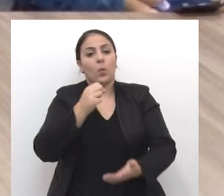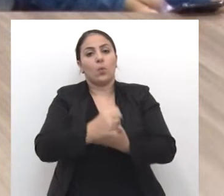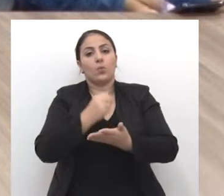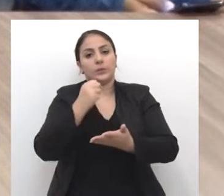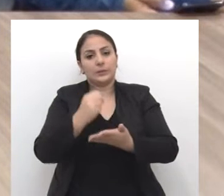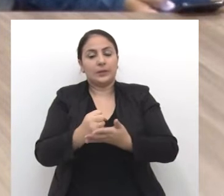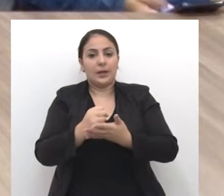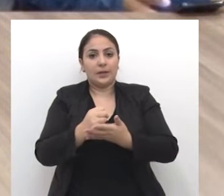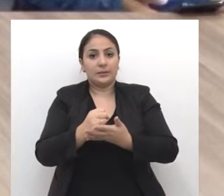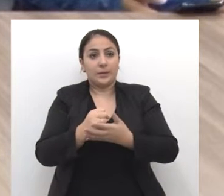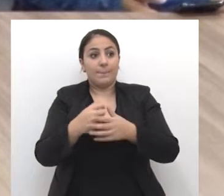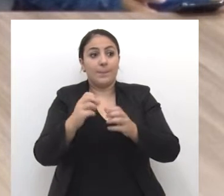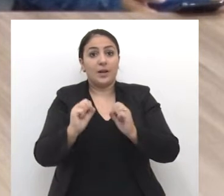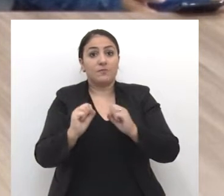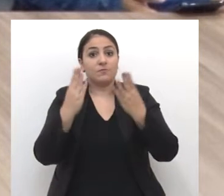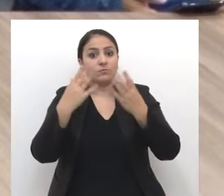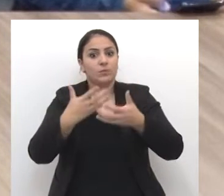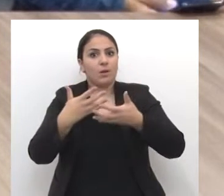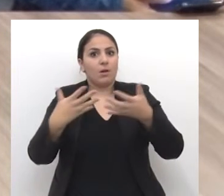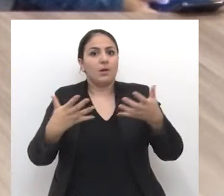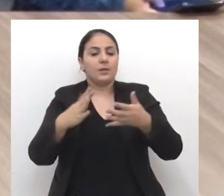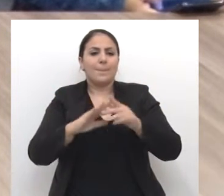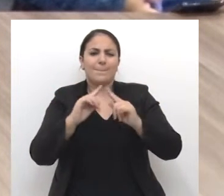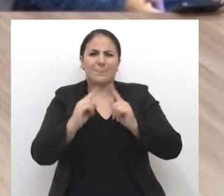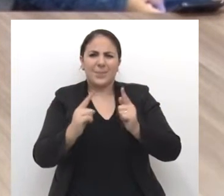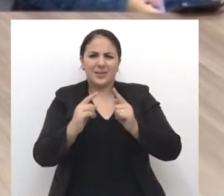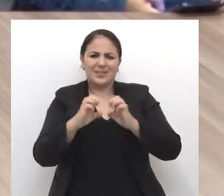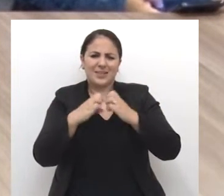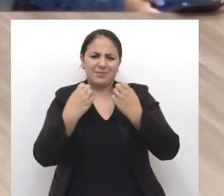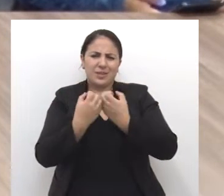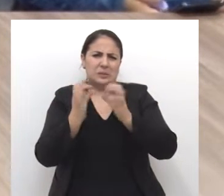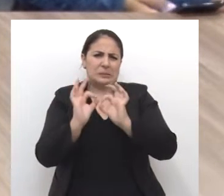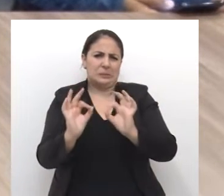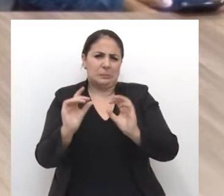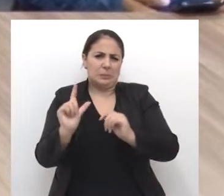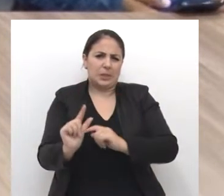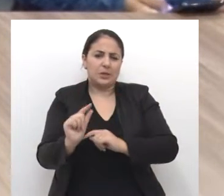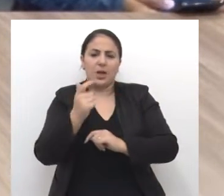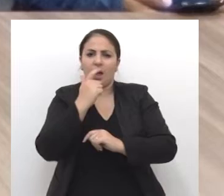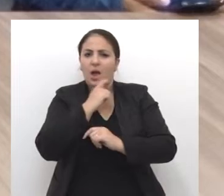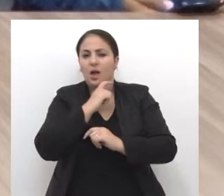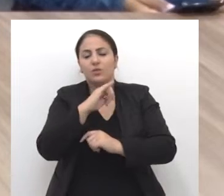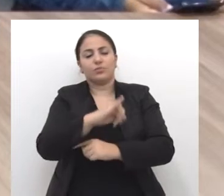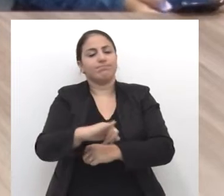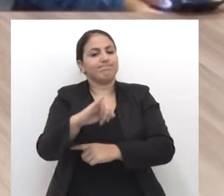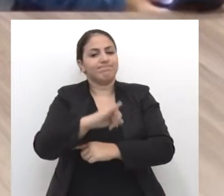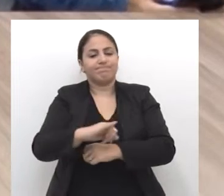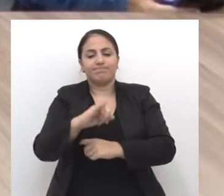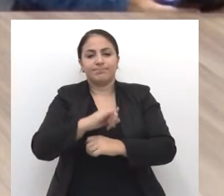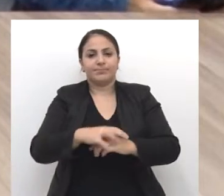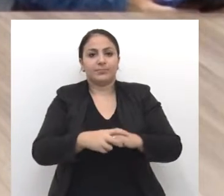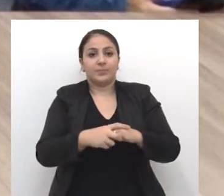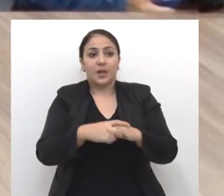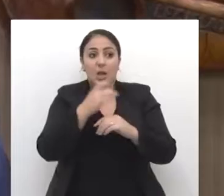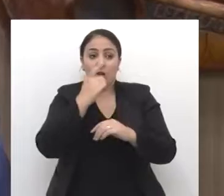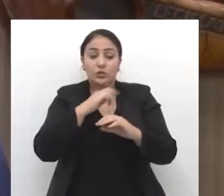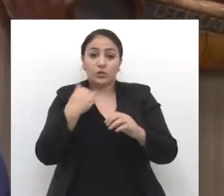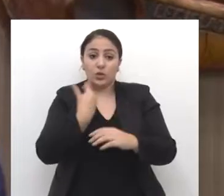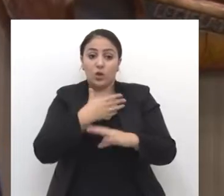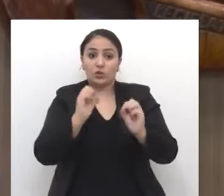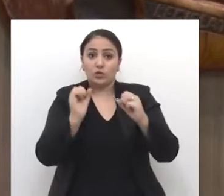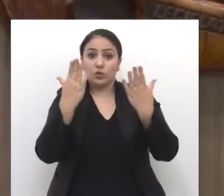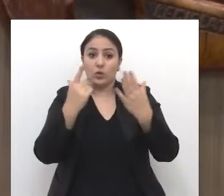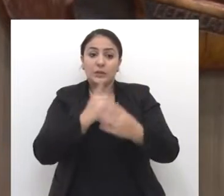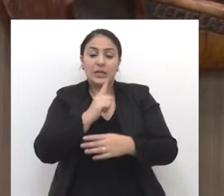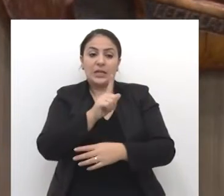contrata bombeiros civis para grandes shows, mas para eventos menores, ele acha que será inviável. Em